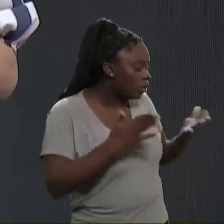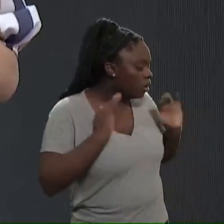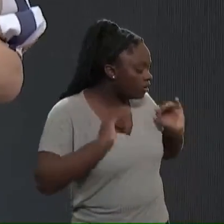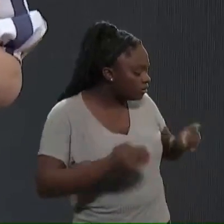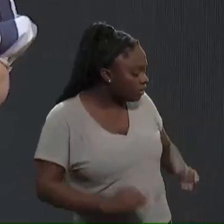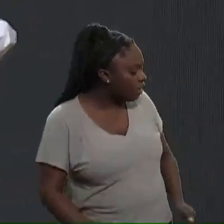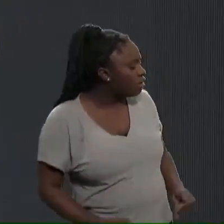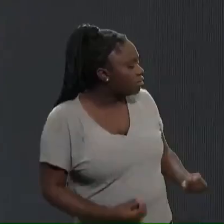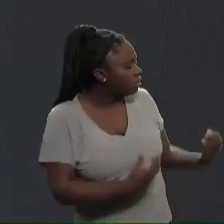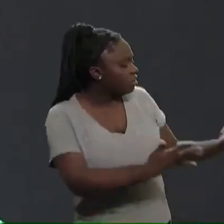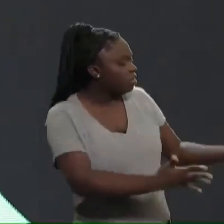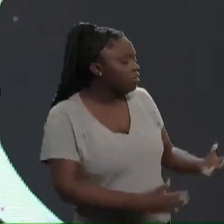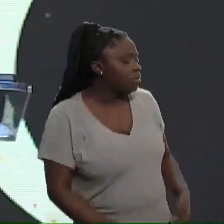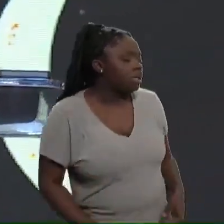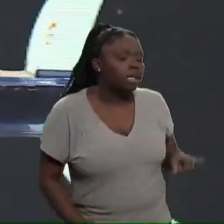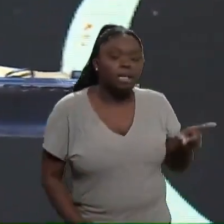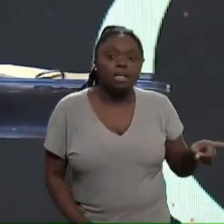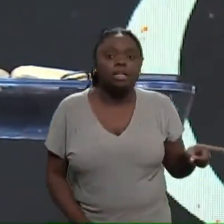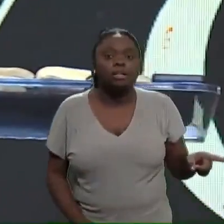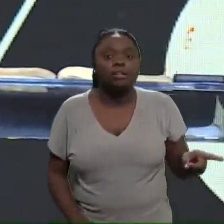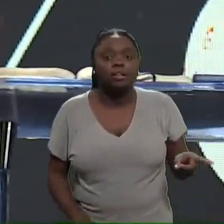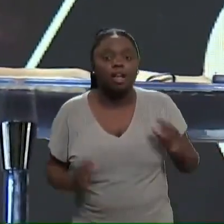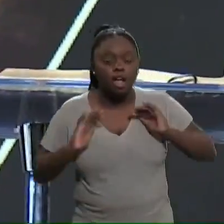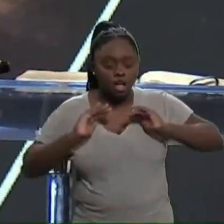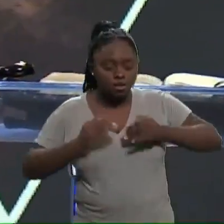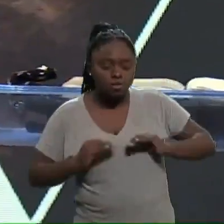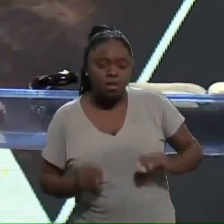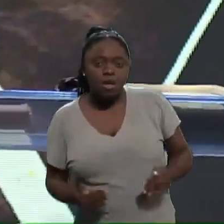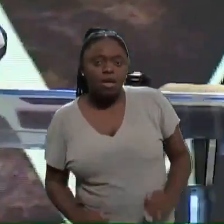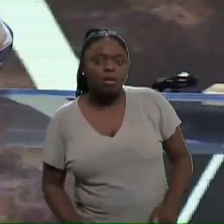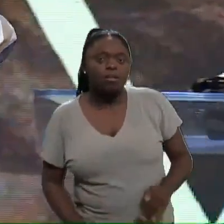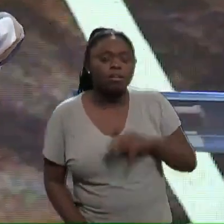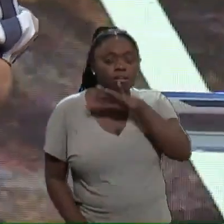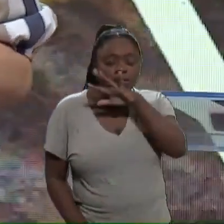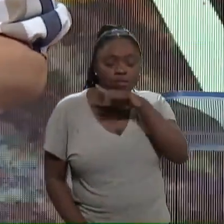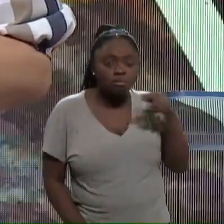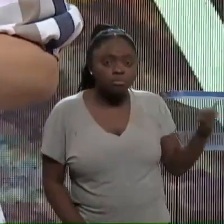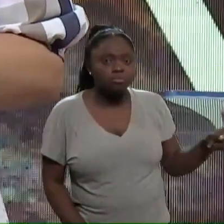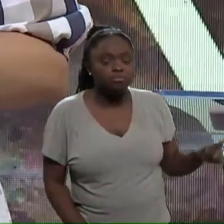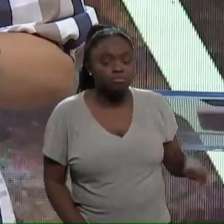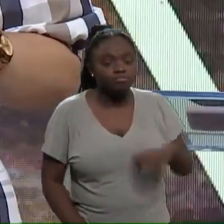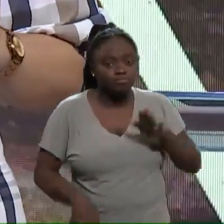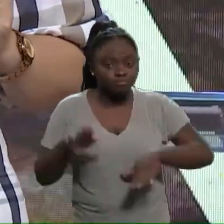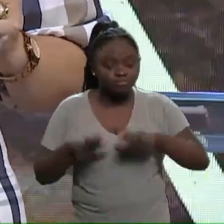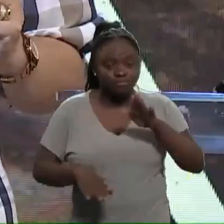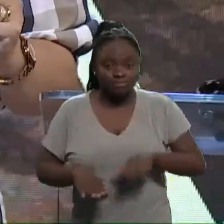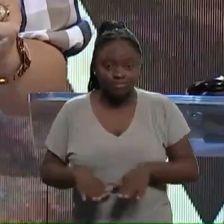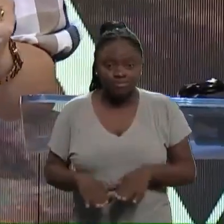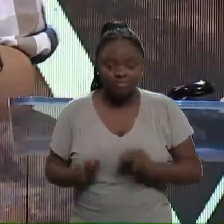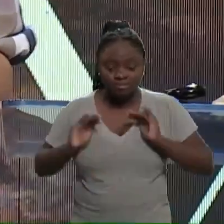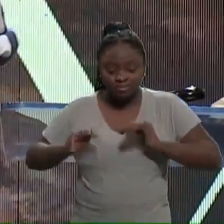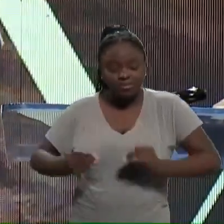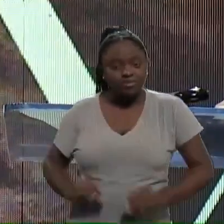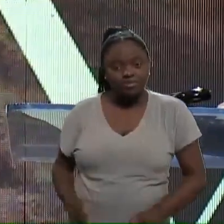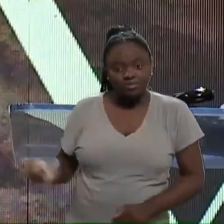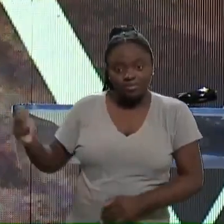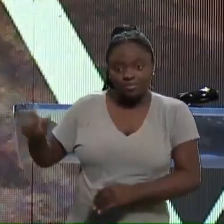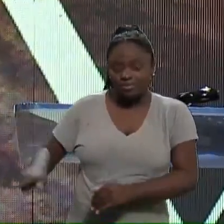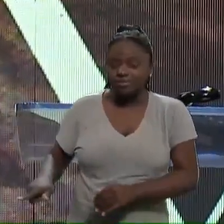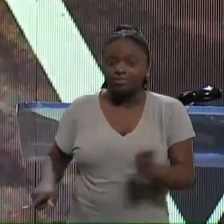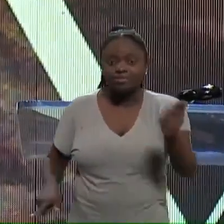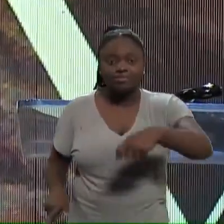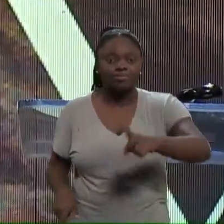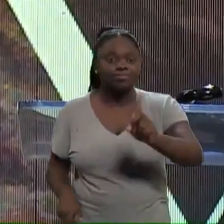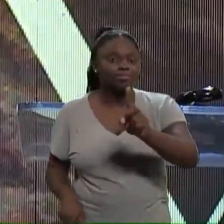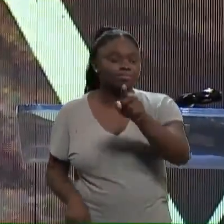armadura, Davi veste da armadura, não lhe cabe. A armadura dos outros não te cabe. A armadura dos outros não te